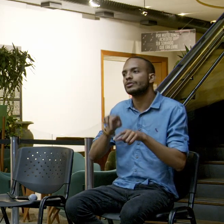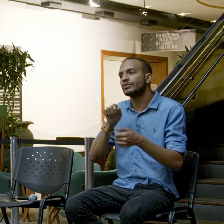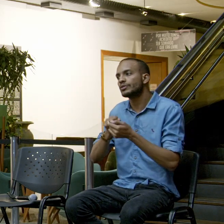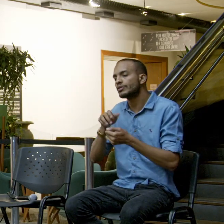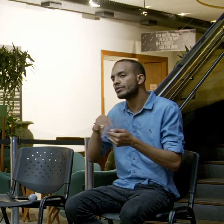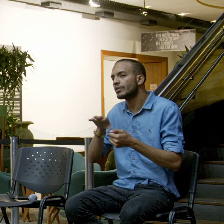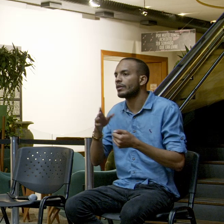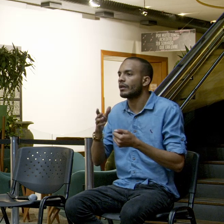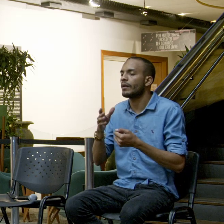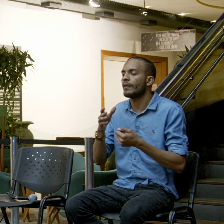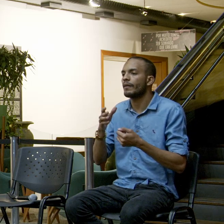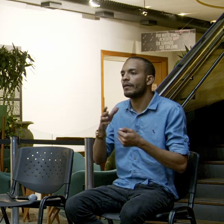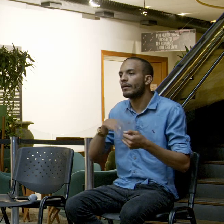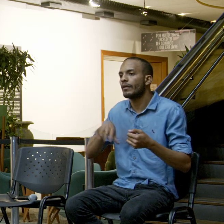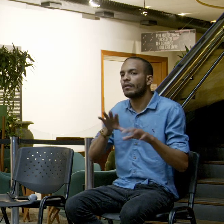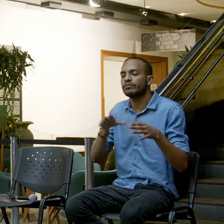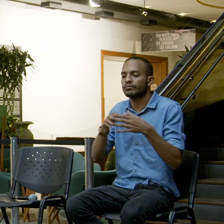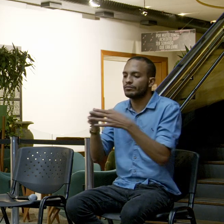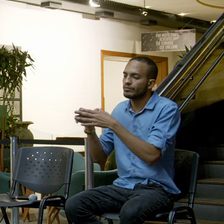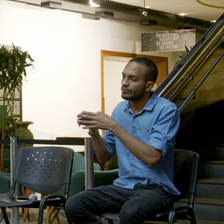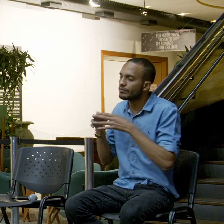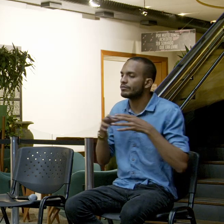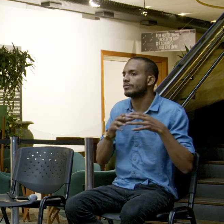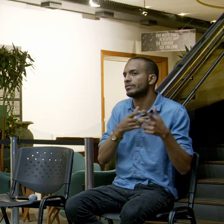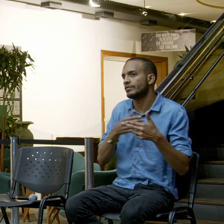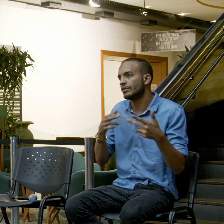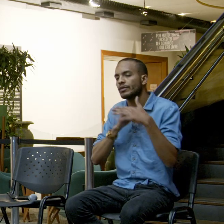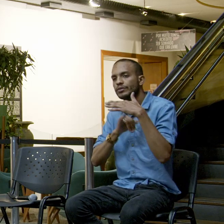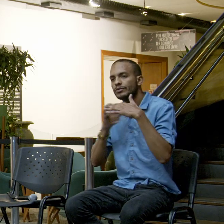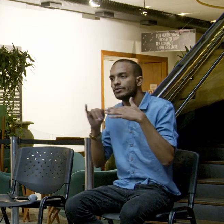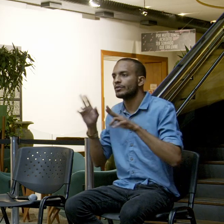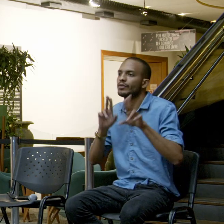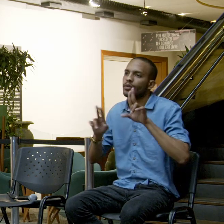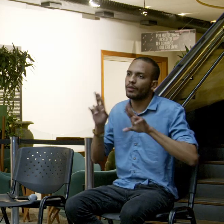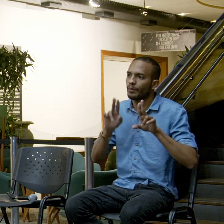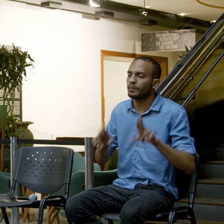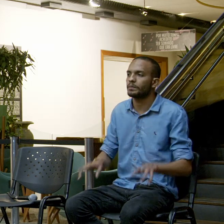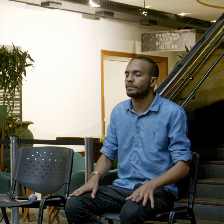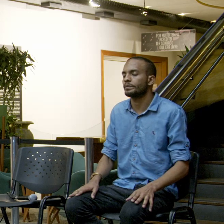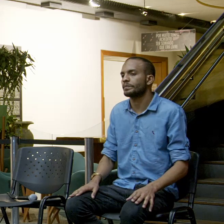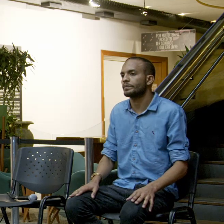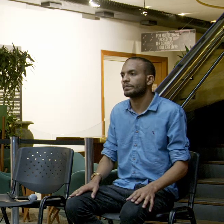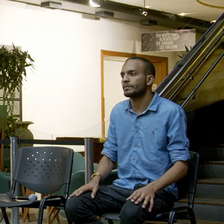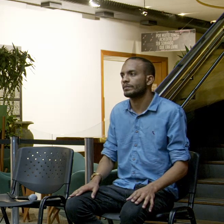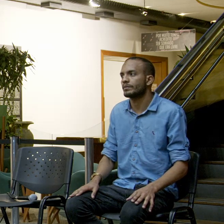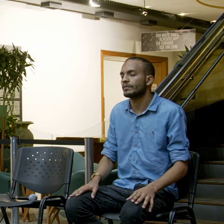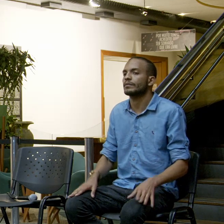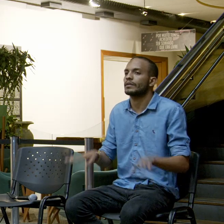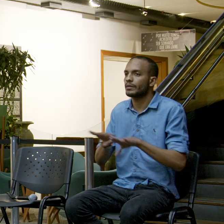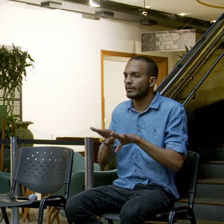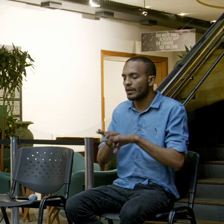outros apoios vindos da Valor Investimento, da Cleusa Garfinkel, José Olímpio da Veiga Pereira, e